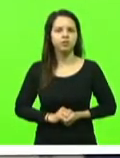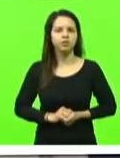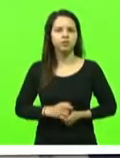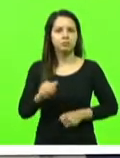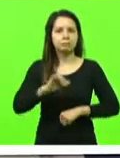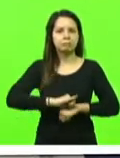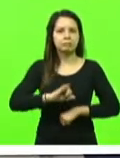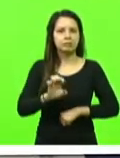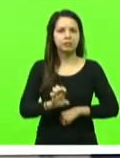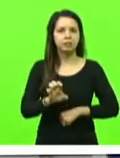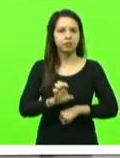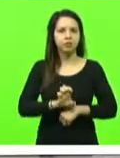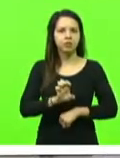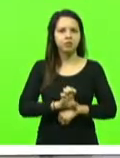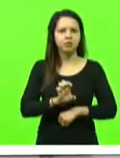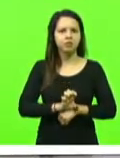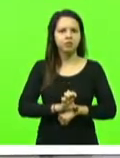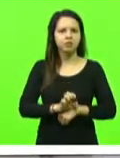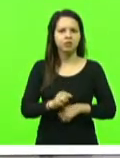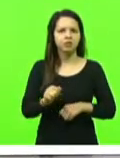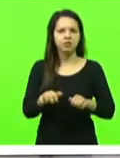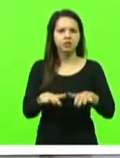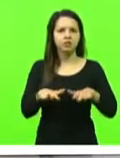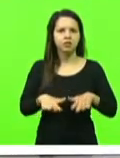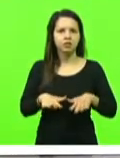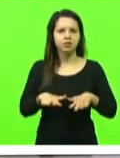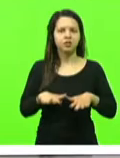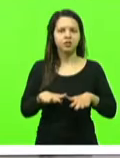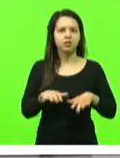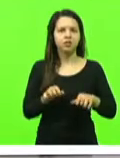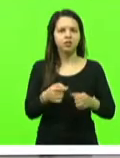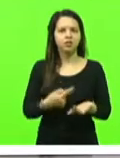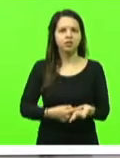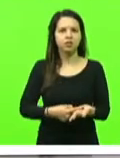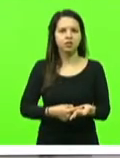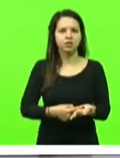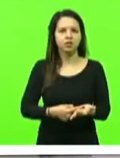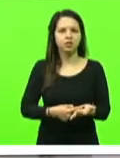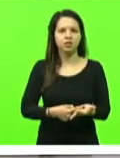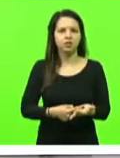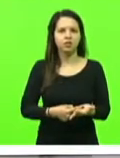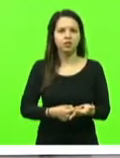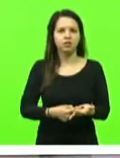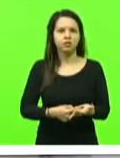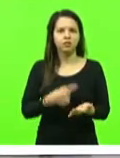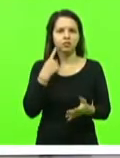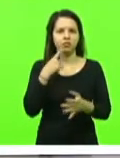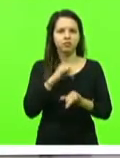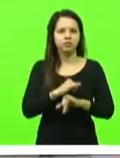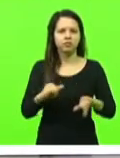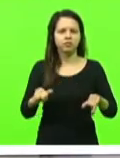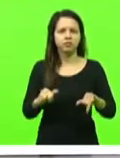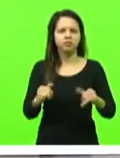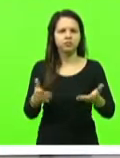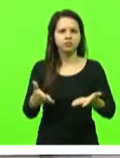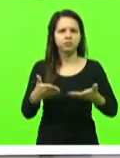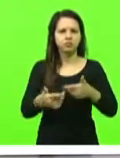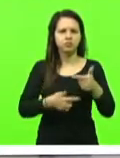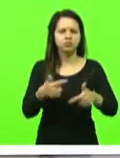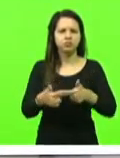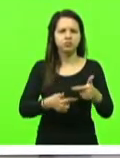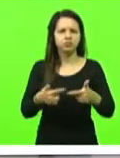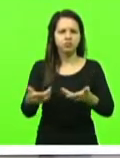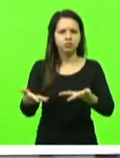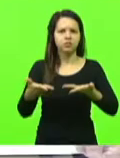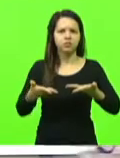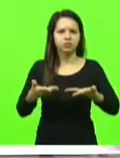reuniu-se a Assembleia Legislativa em sessão ordinária. Havendo o quórum regimental, o senhor presidente declarou abertos os trabalhos e convidou o